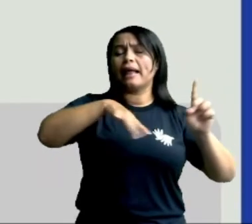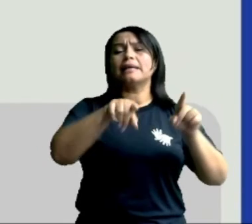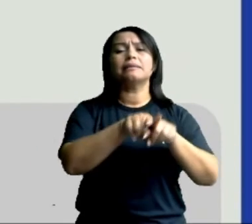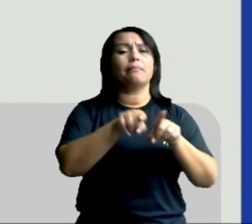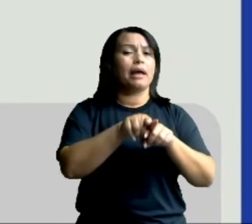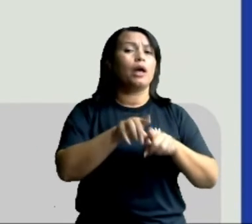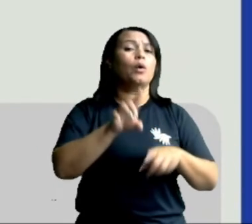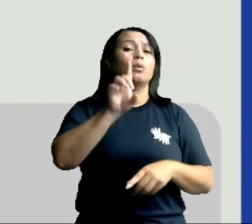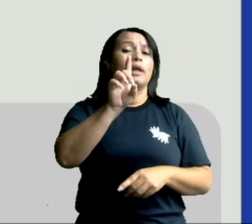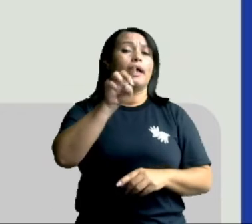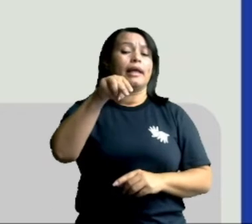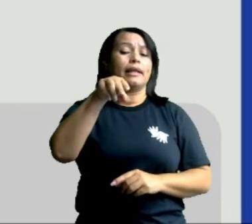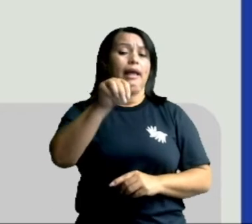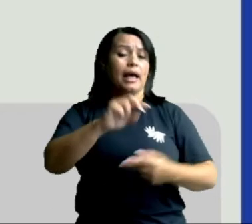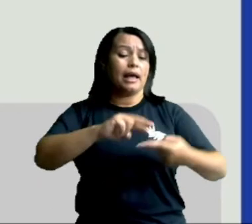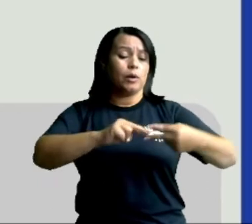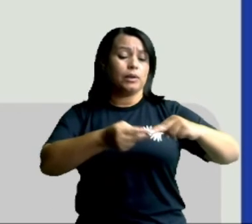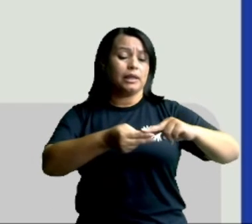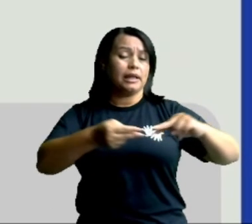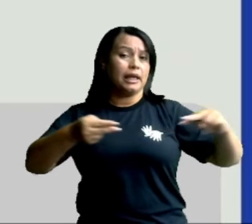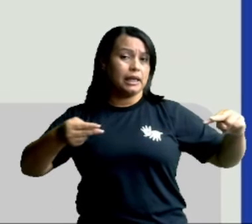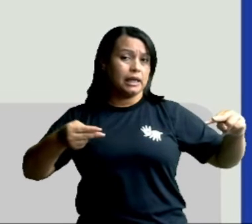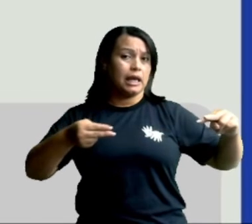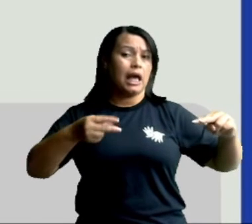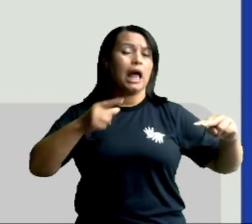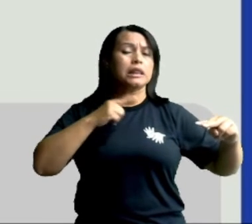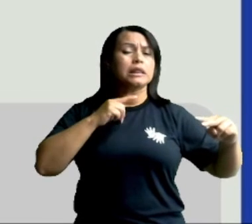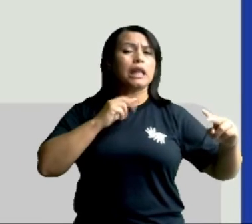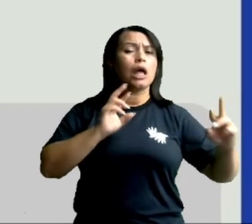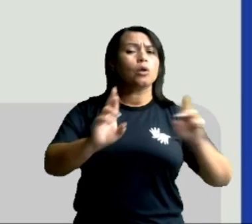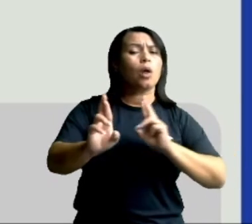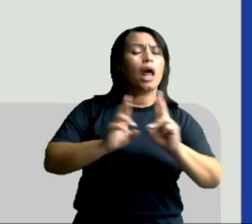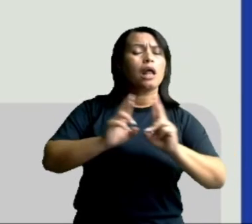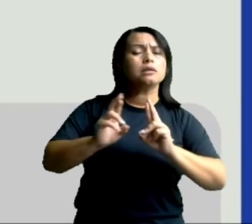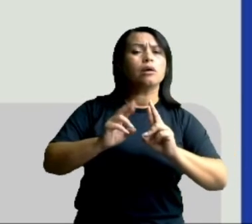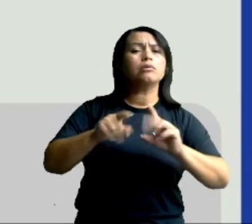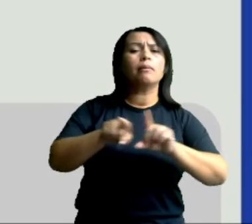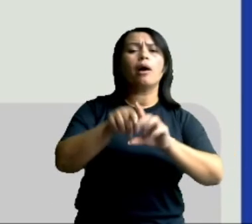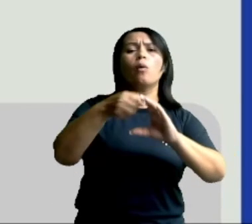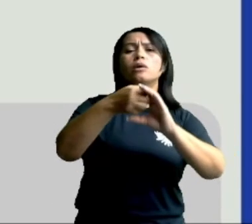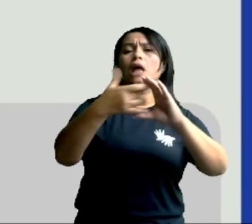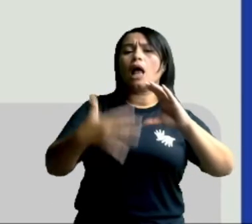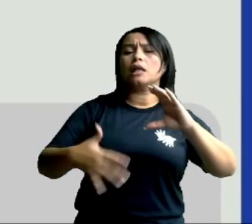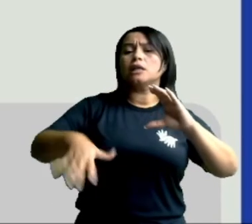O DNA, associado com as características do meio ambiente,